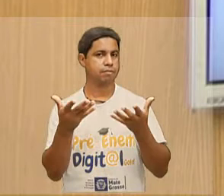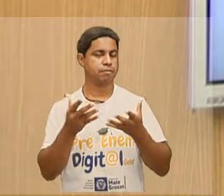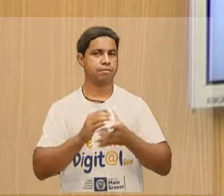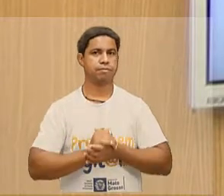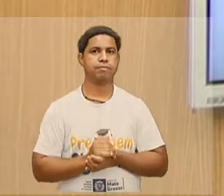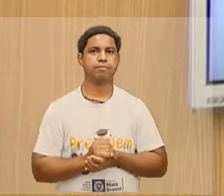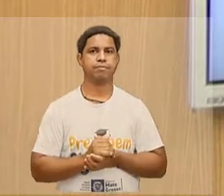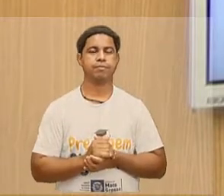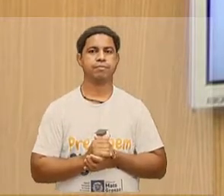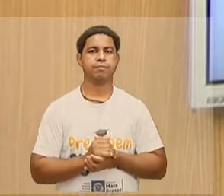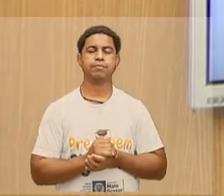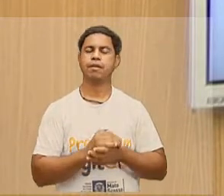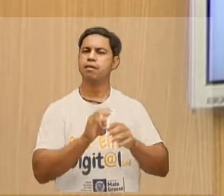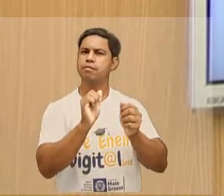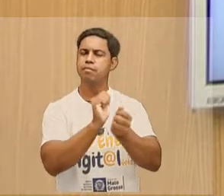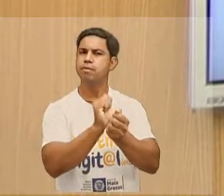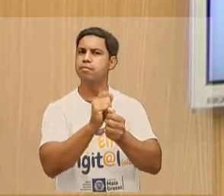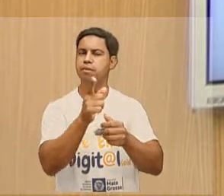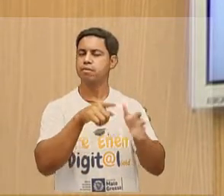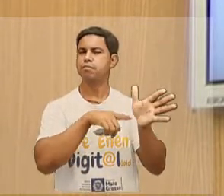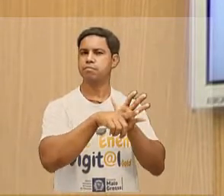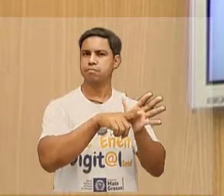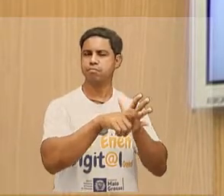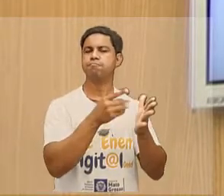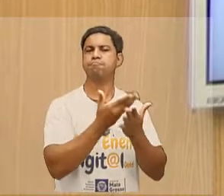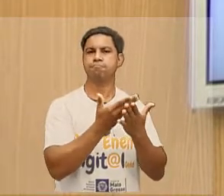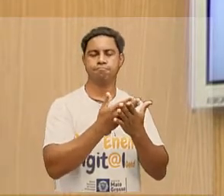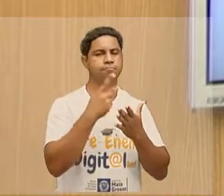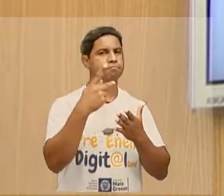por aí, não. Você vai ter que aprofundar isso aí.